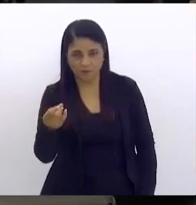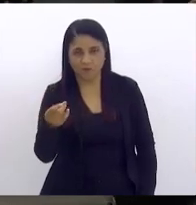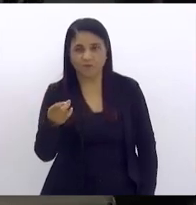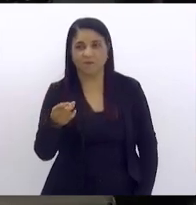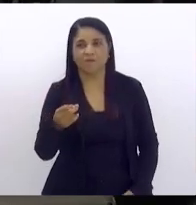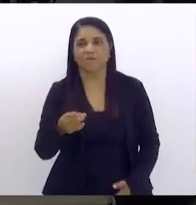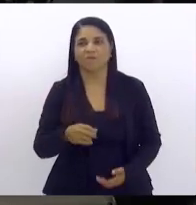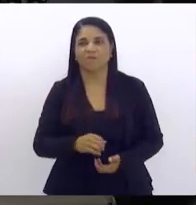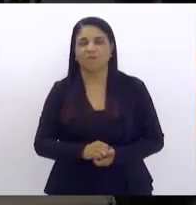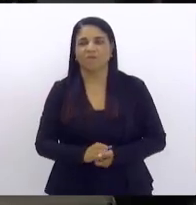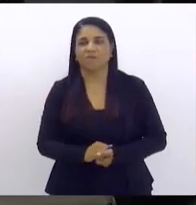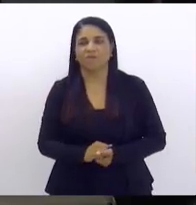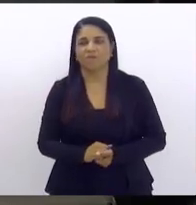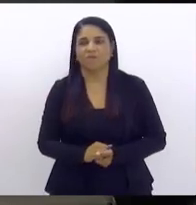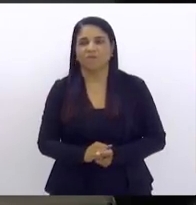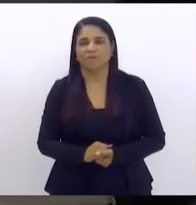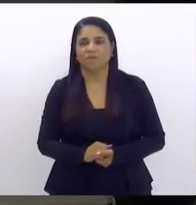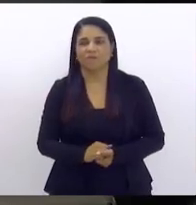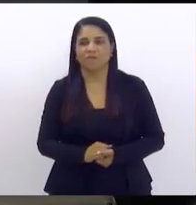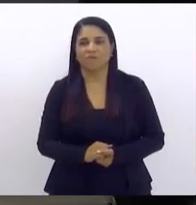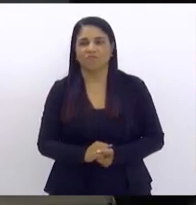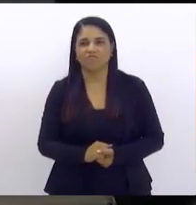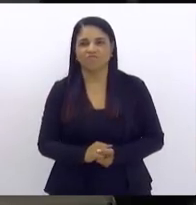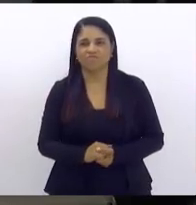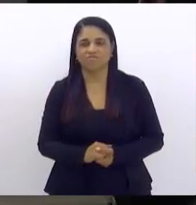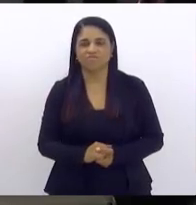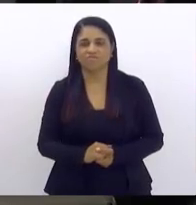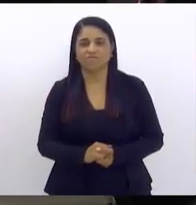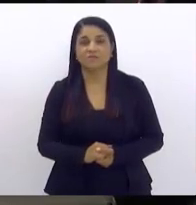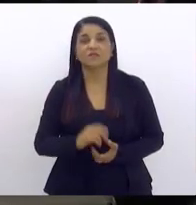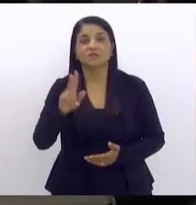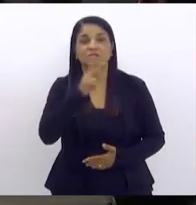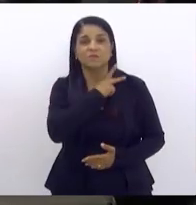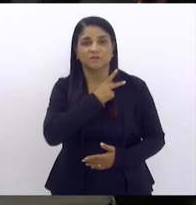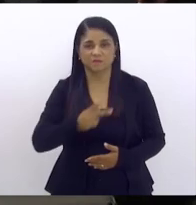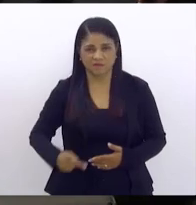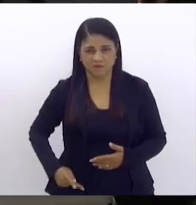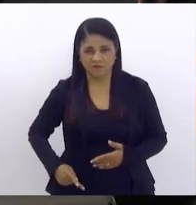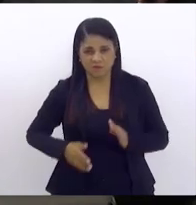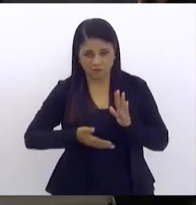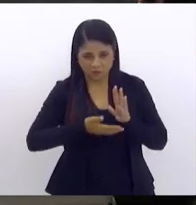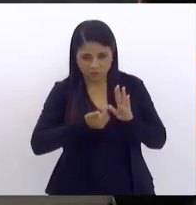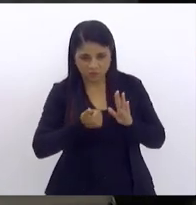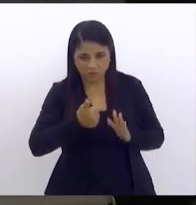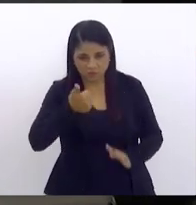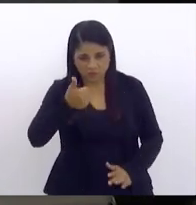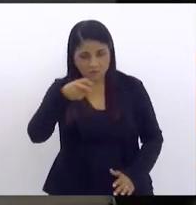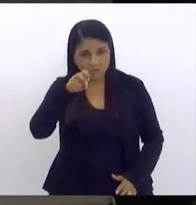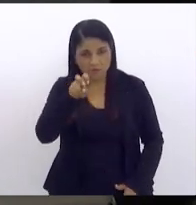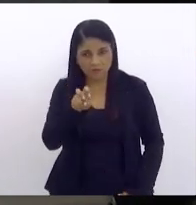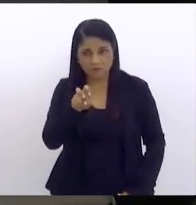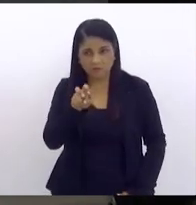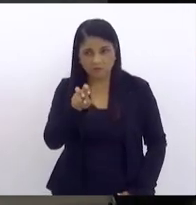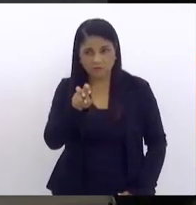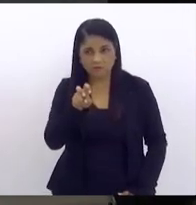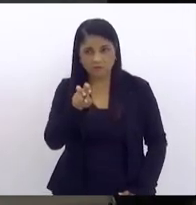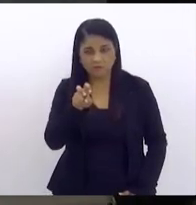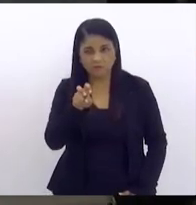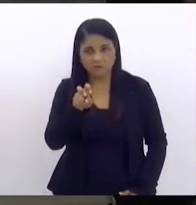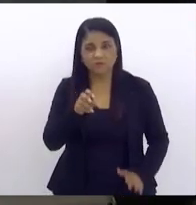Vem cá você, senta aqui. Marquinho, presidente, o 15º Saúde Pauta. Ah, saúde tá. Pauta, eu falei